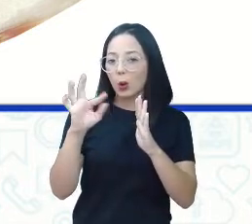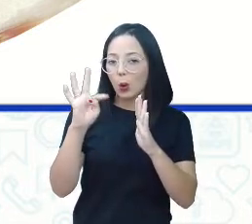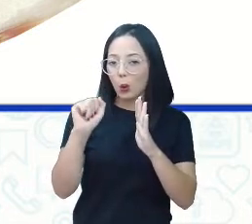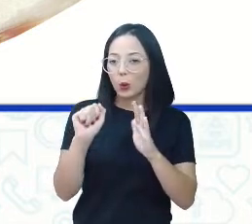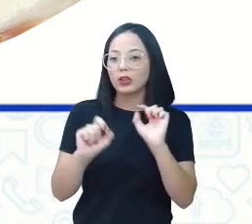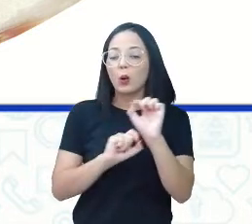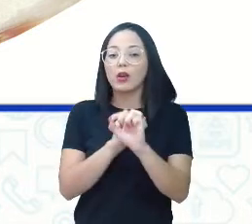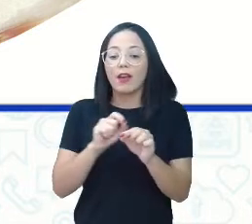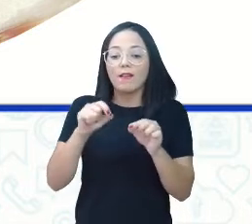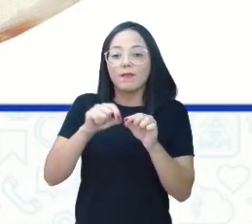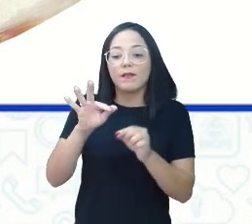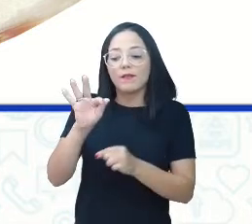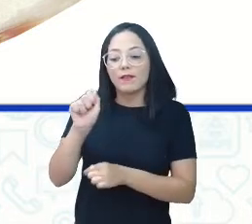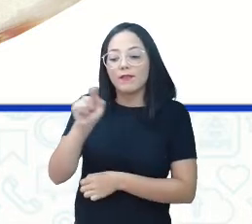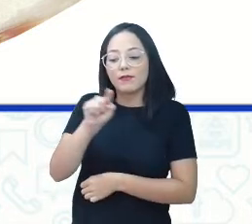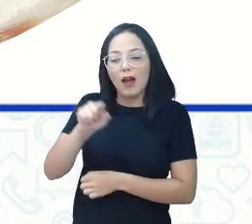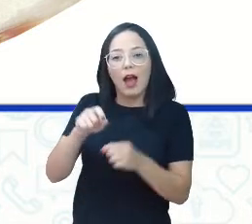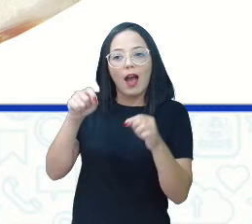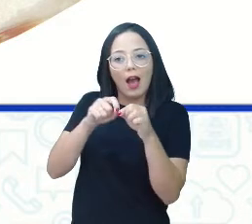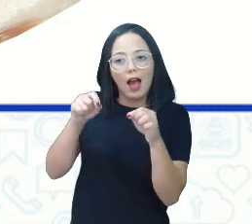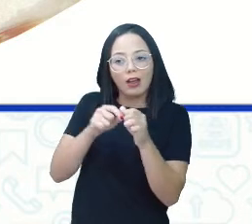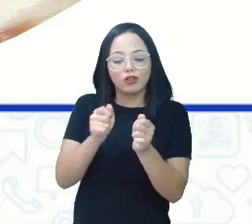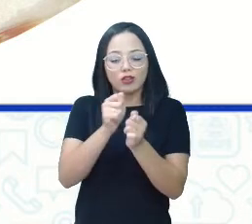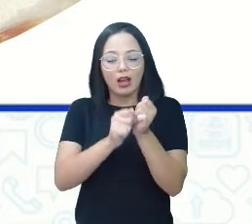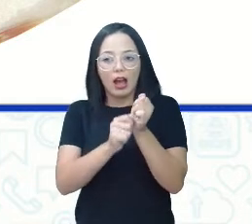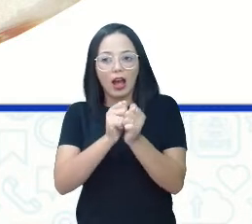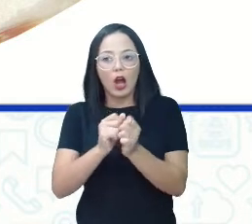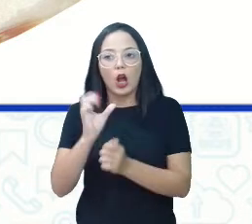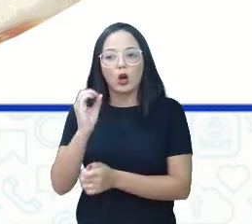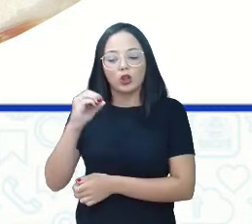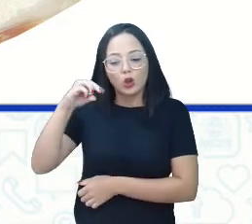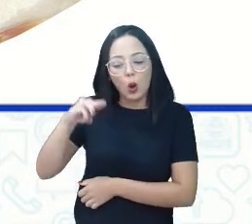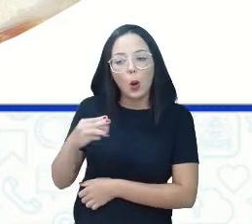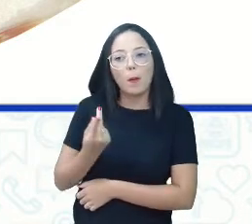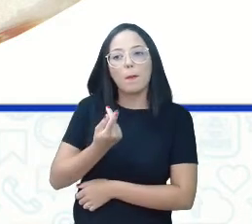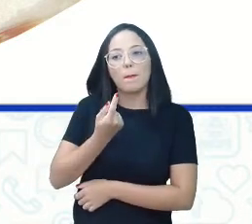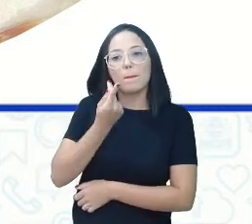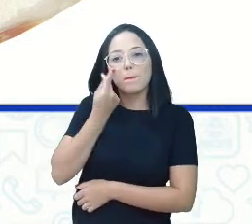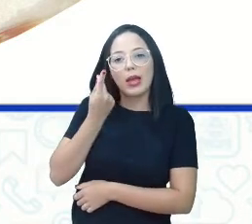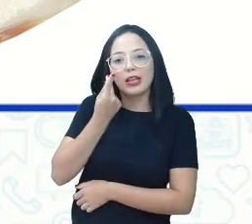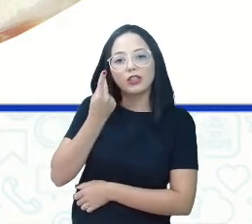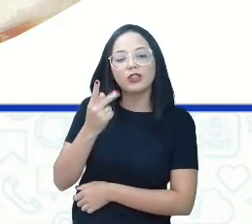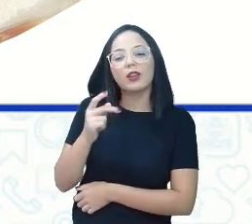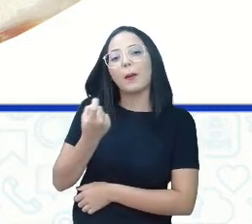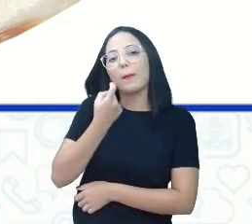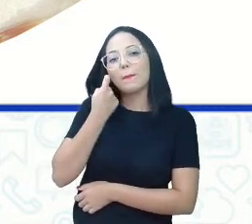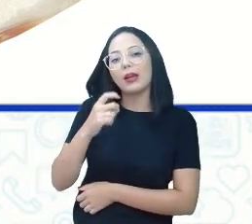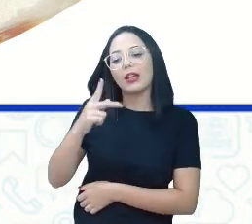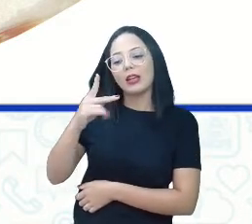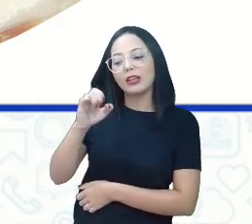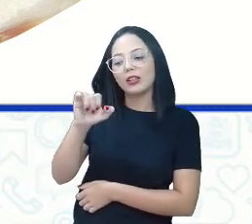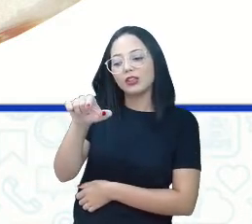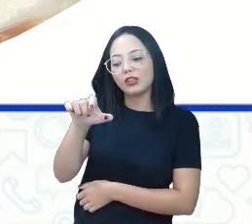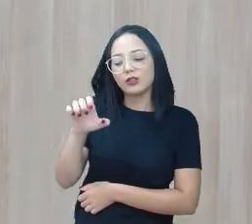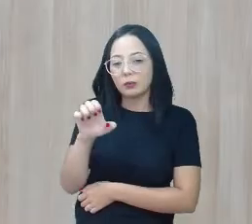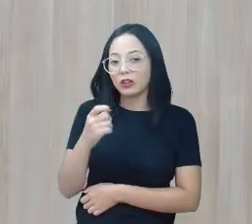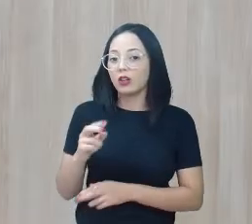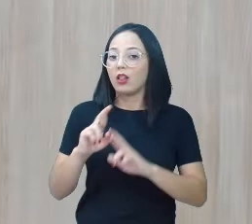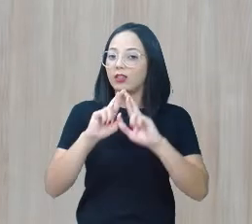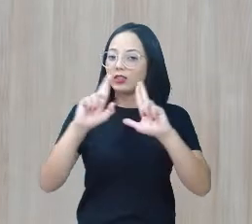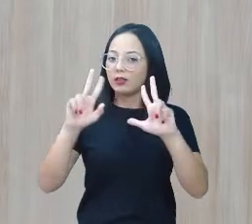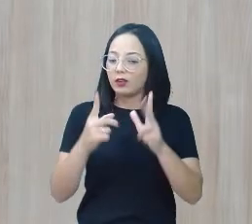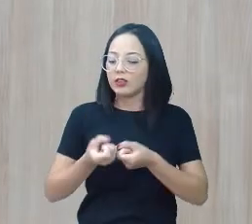faz arroz com peixe. Olha que diferença na pronúncia.